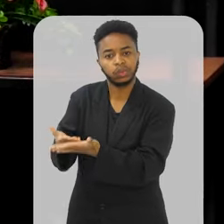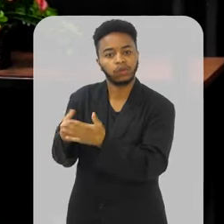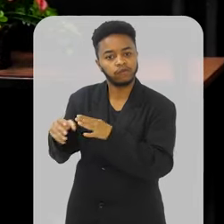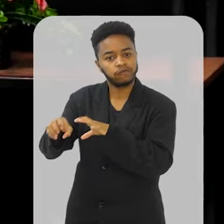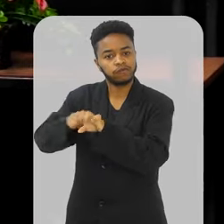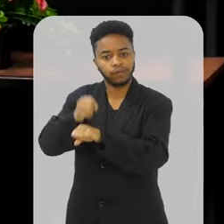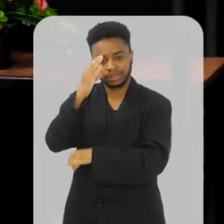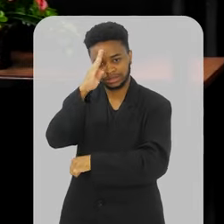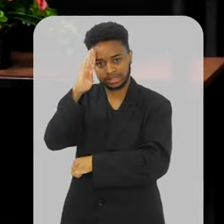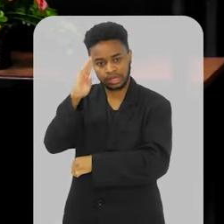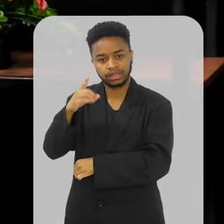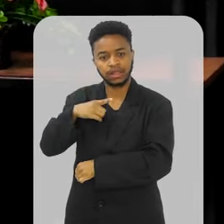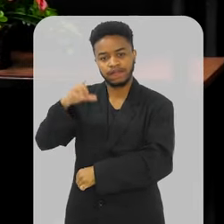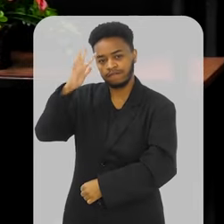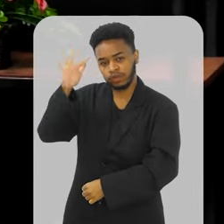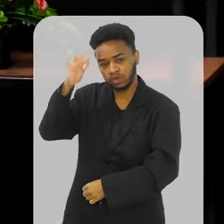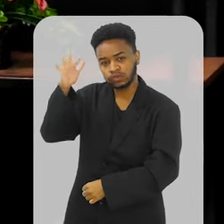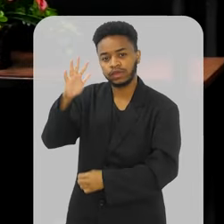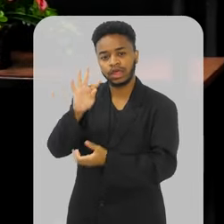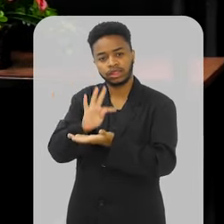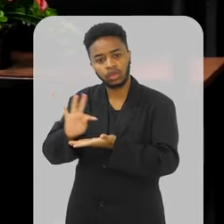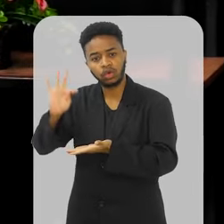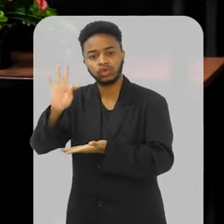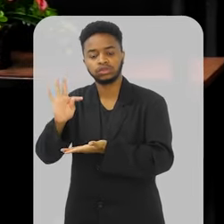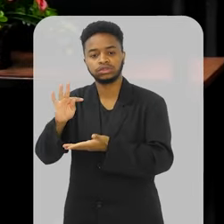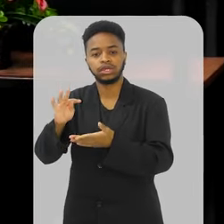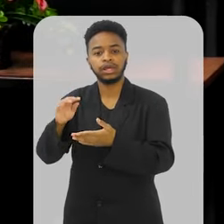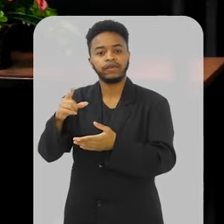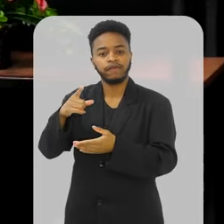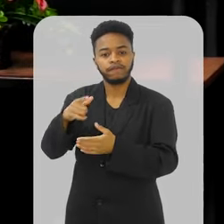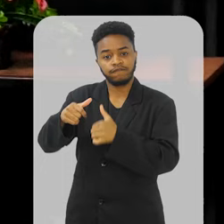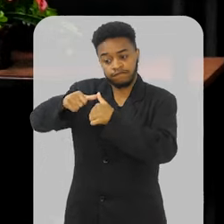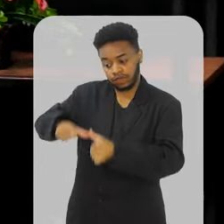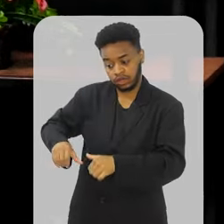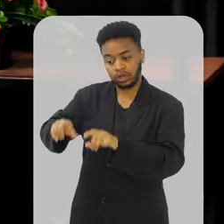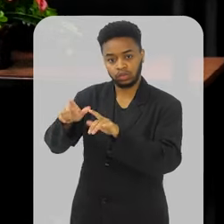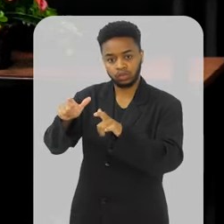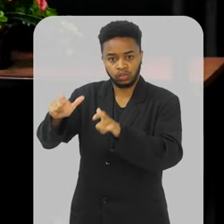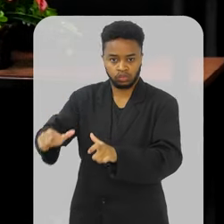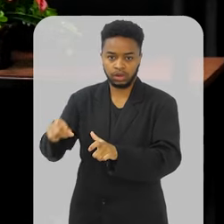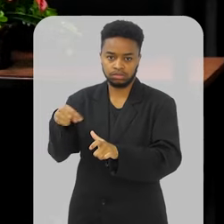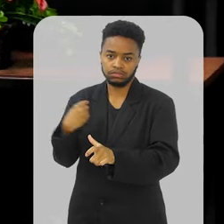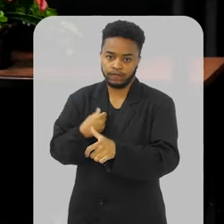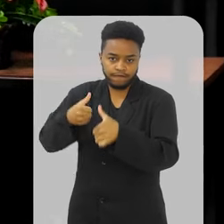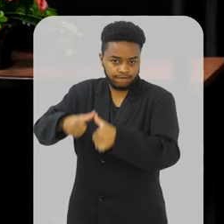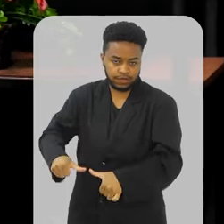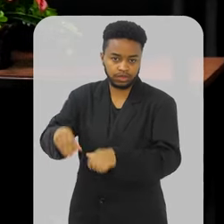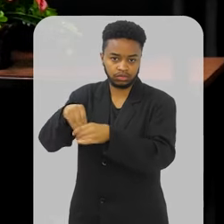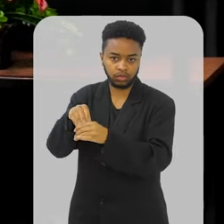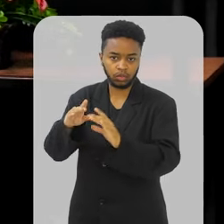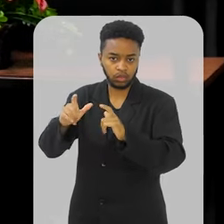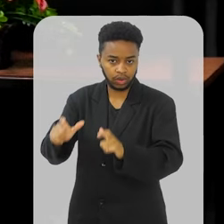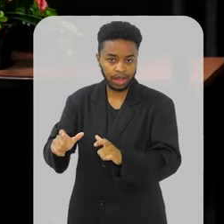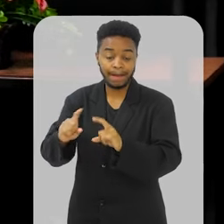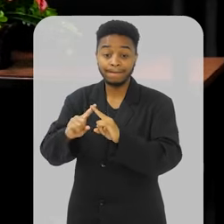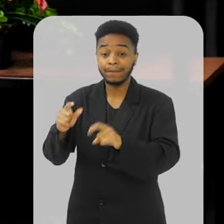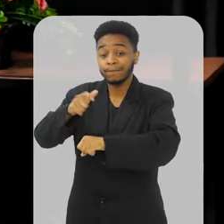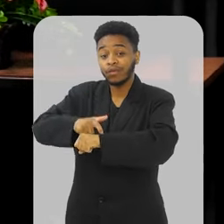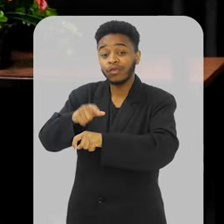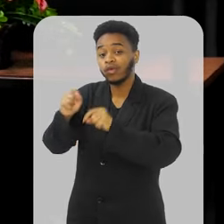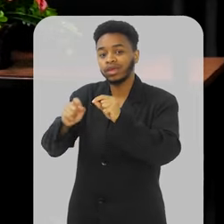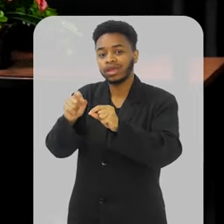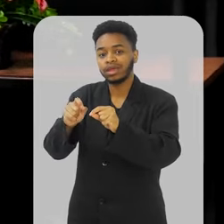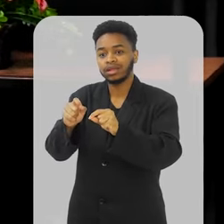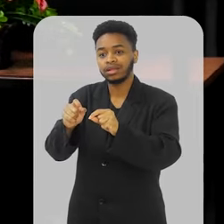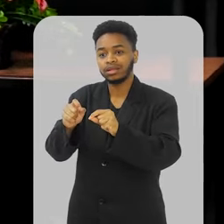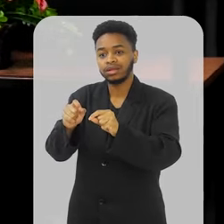formação acadêmica né filosofia teologia interado né que a gente fica internado você naquela cerimônia